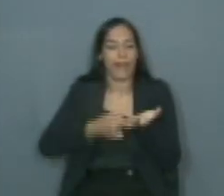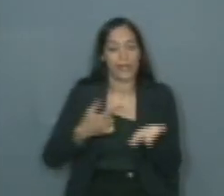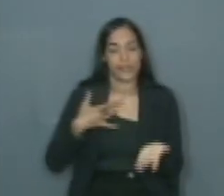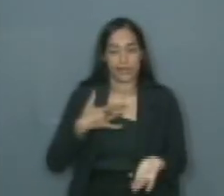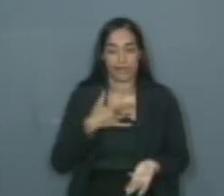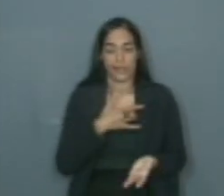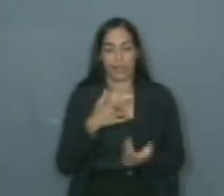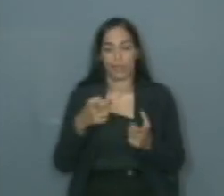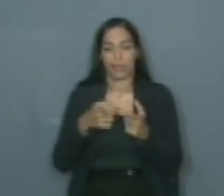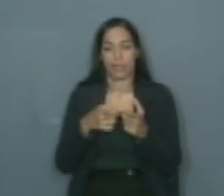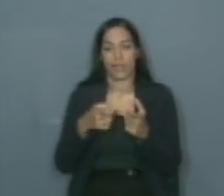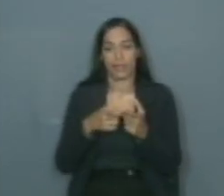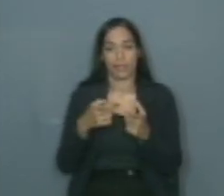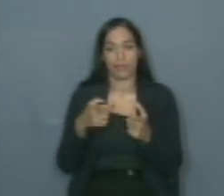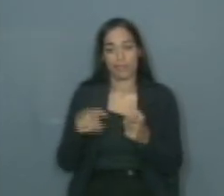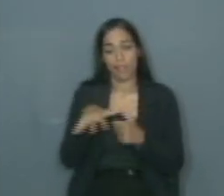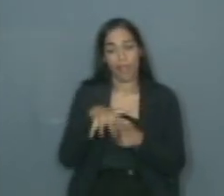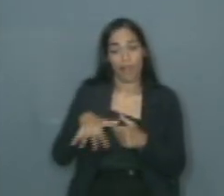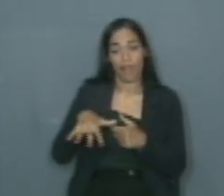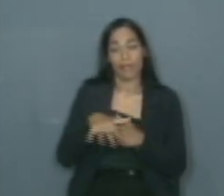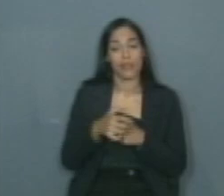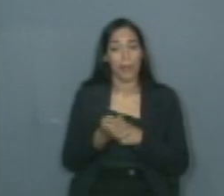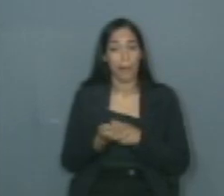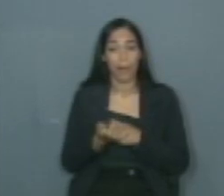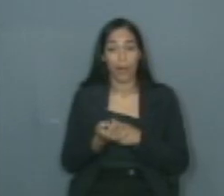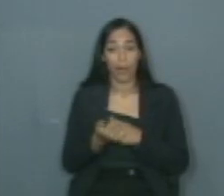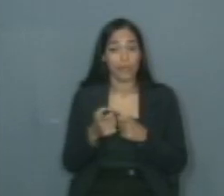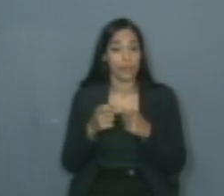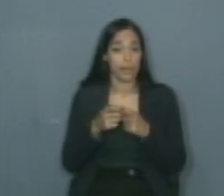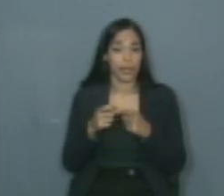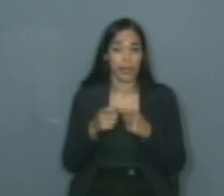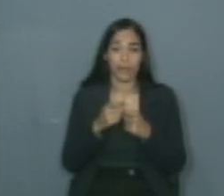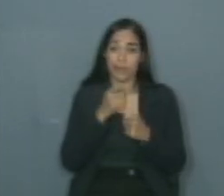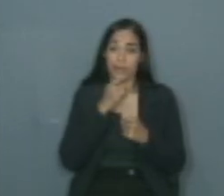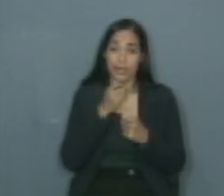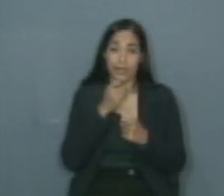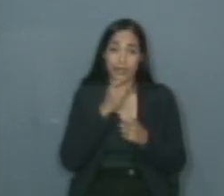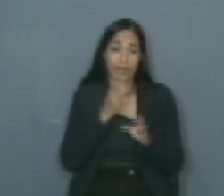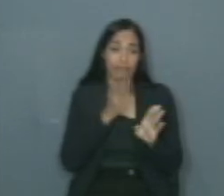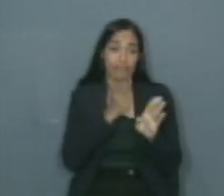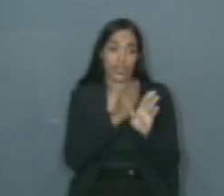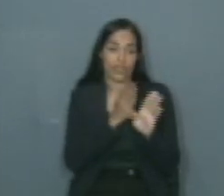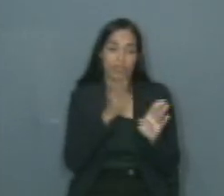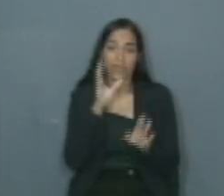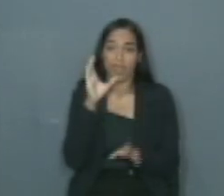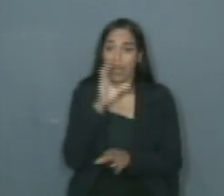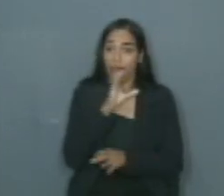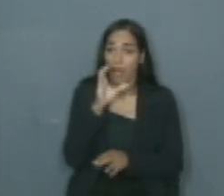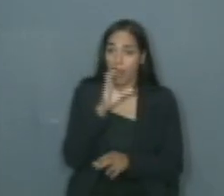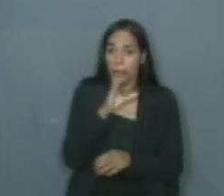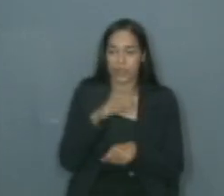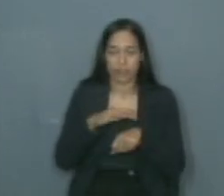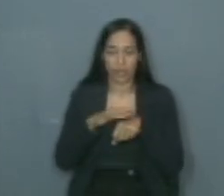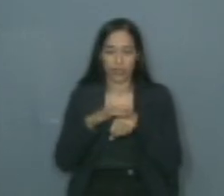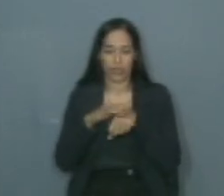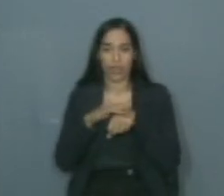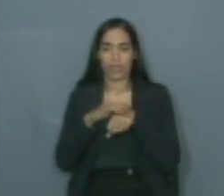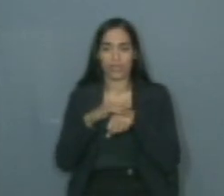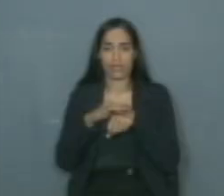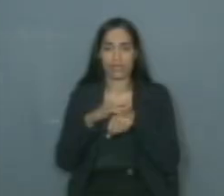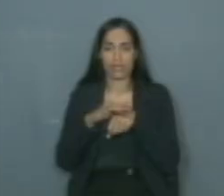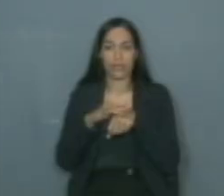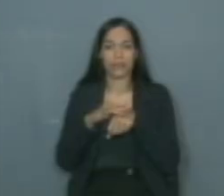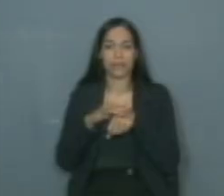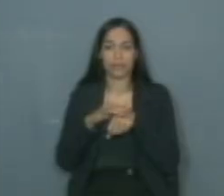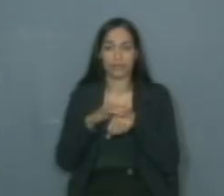município. Poucos médicos ainda conseguem diagnosticar de forma rápida a doença e dar